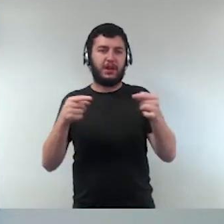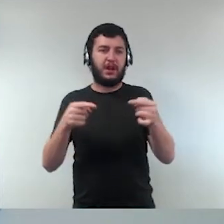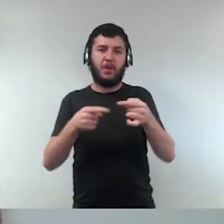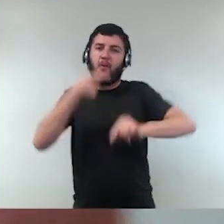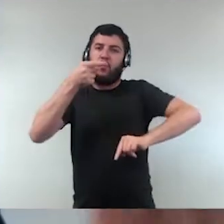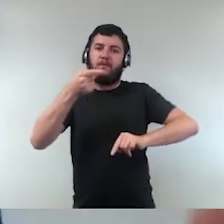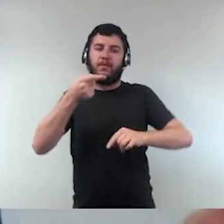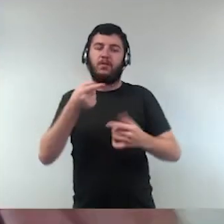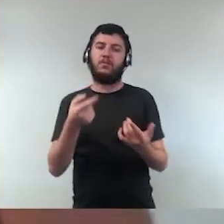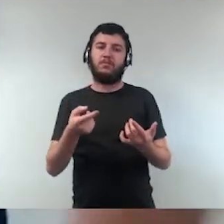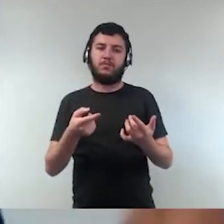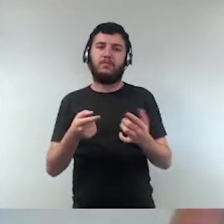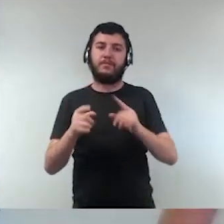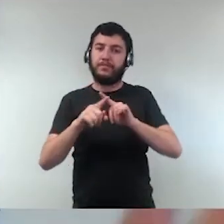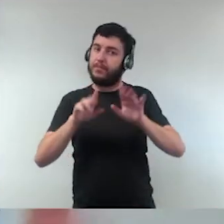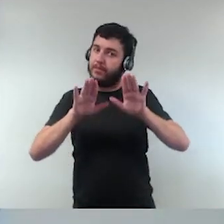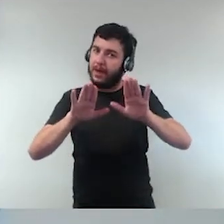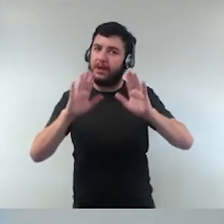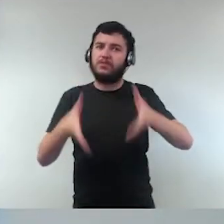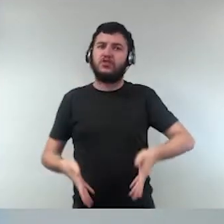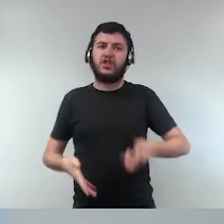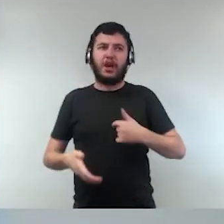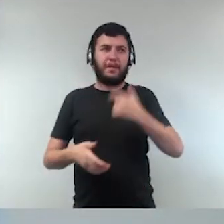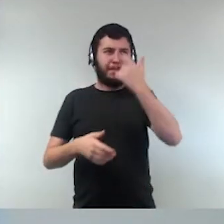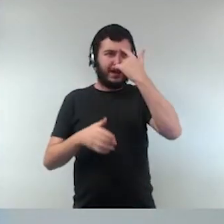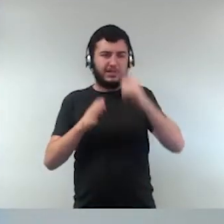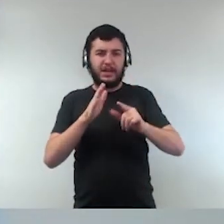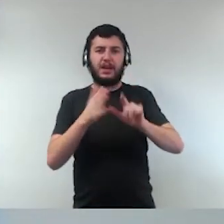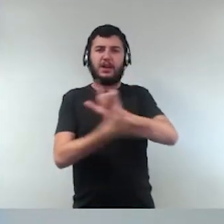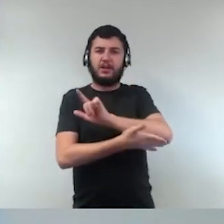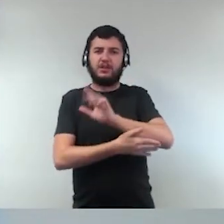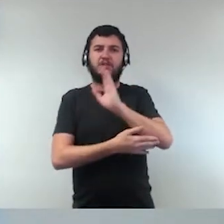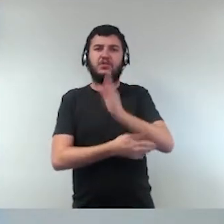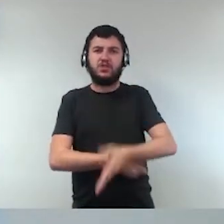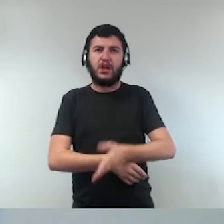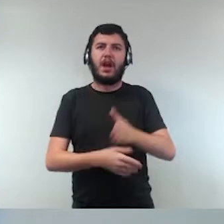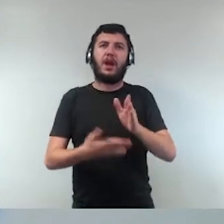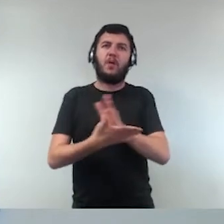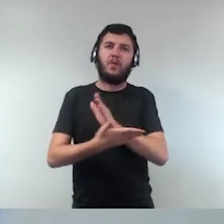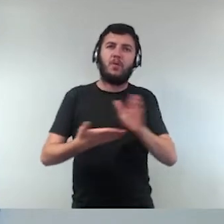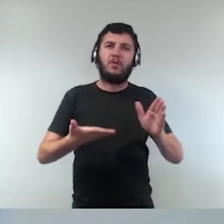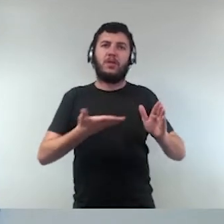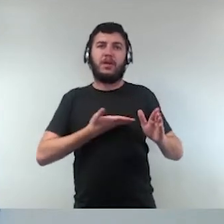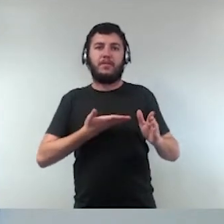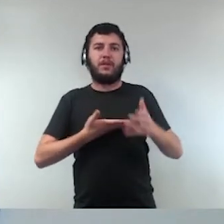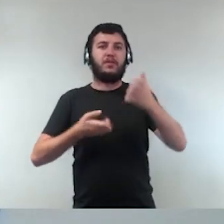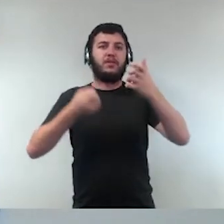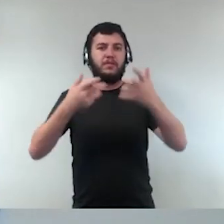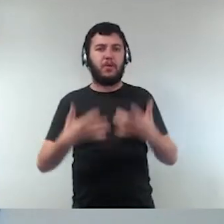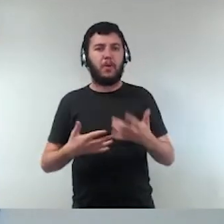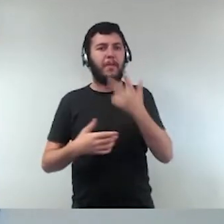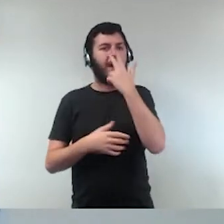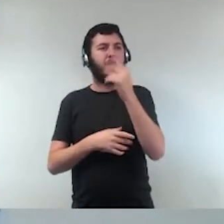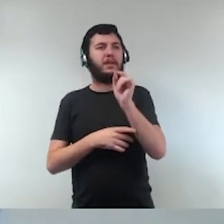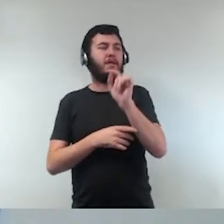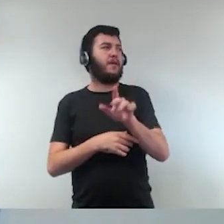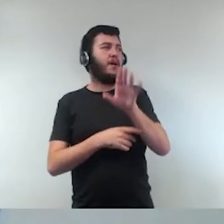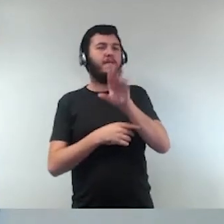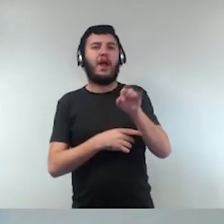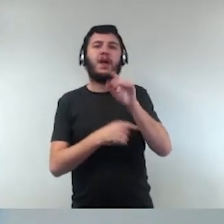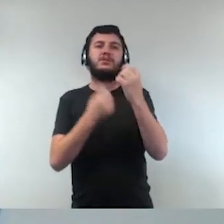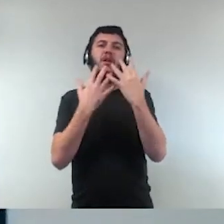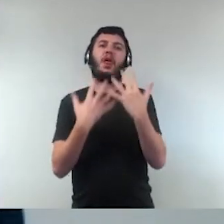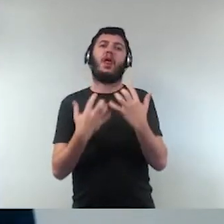Eu já cheguei a pensar nisso e fui convencido por queridos amigos de que, na verdade, é uma falácia essa